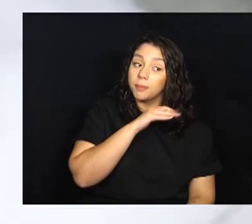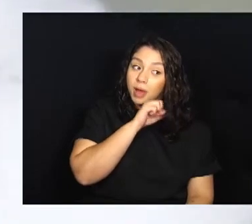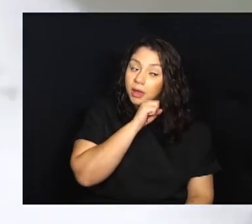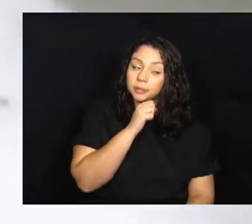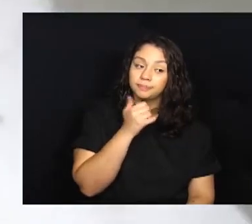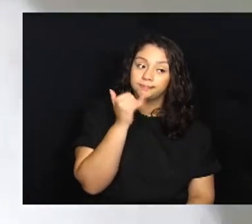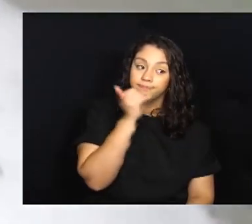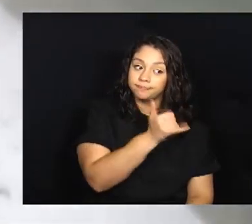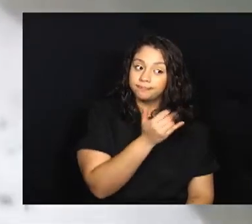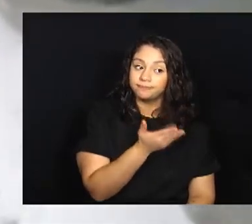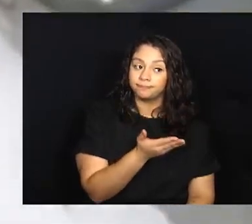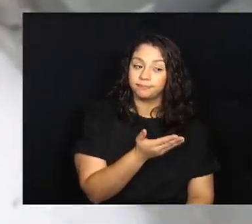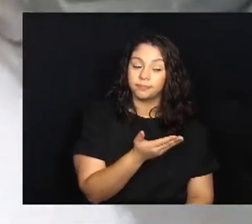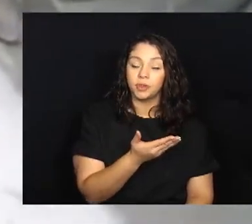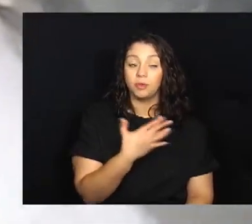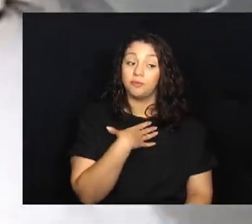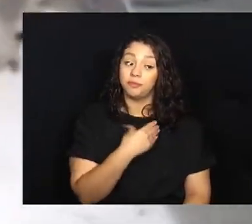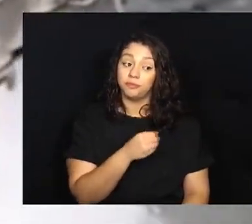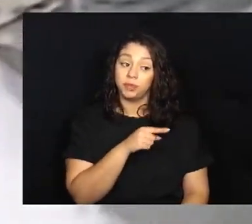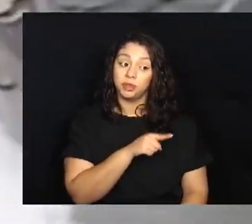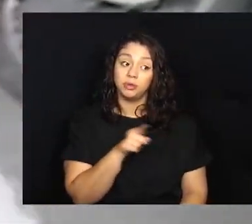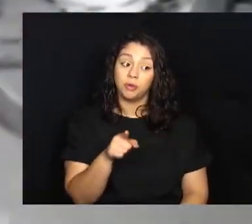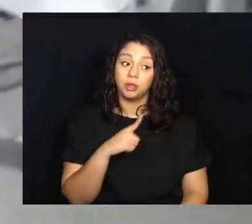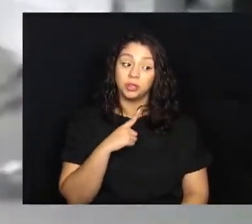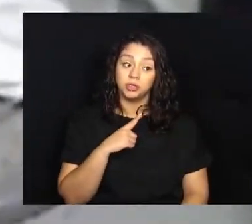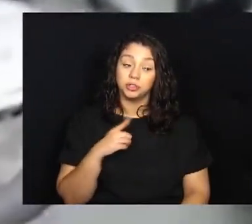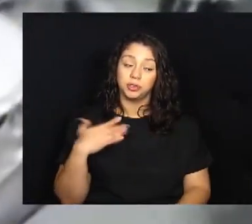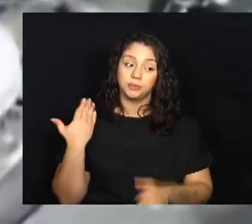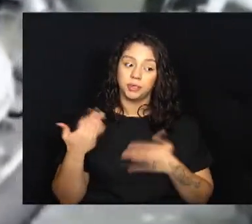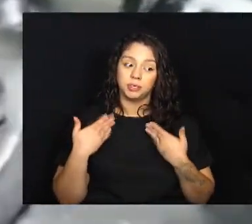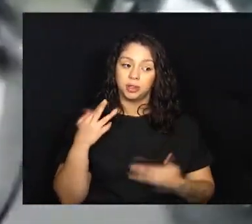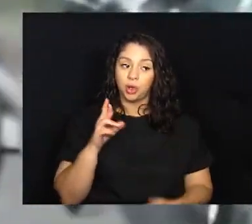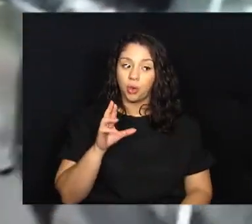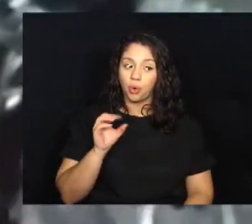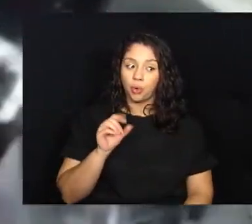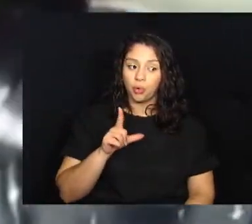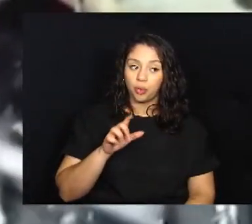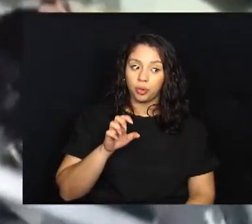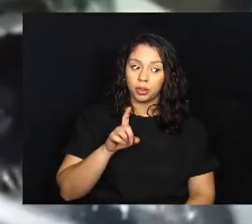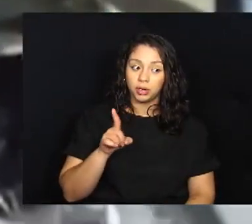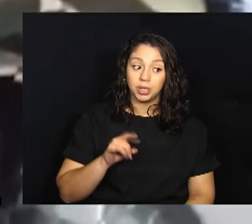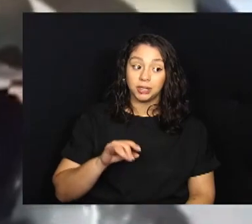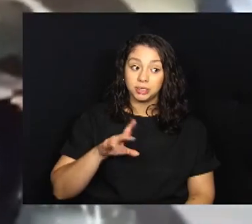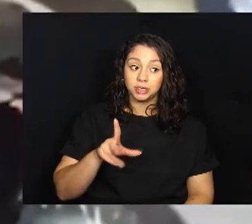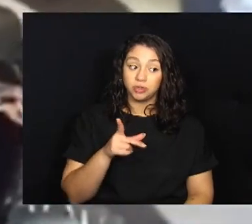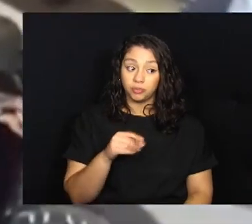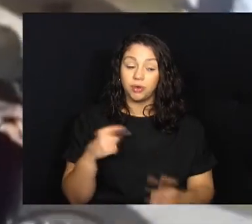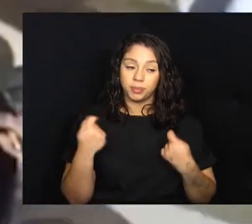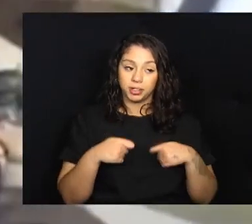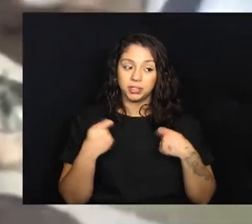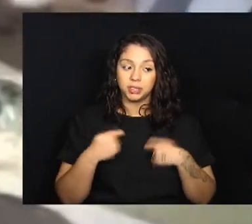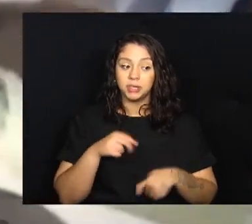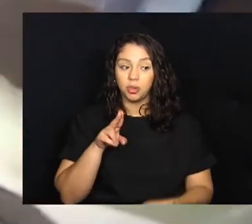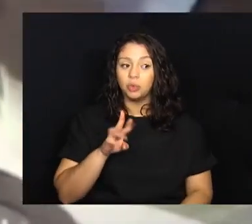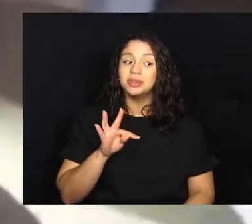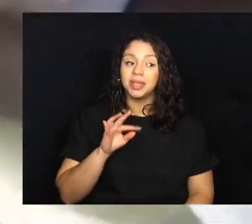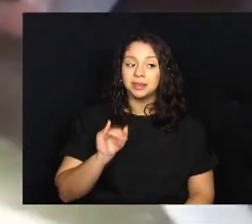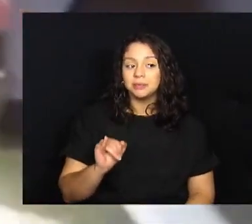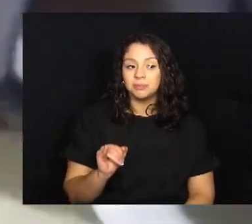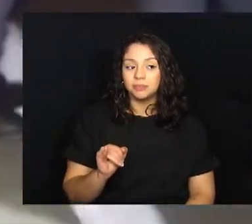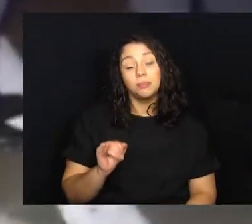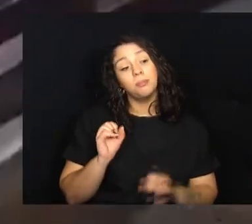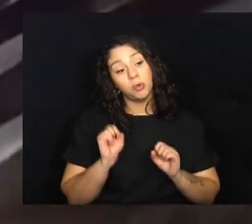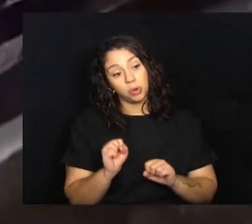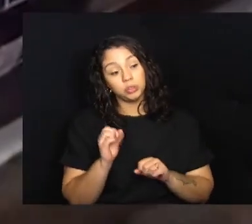o seu filho, a sua filha, que estava no rolezinho, vai precisar ficar internado na UTI. Pode ser que